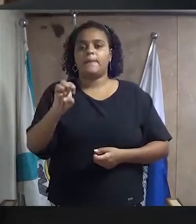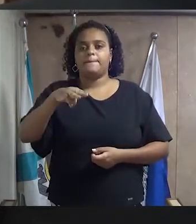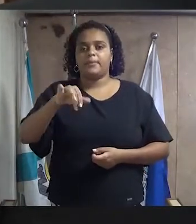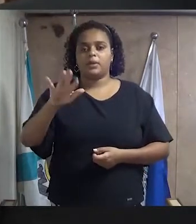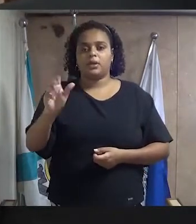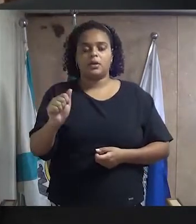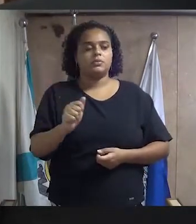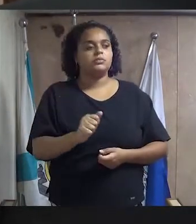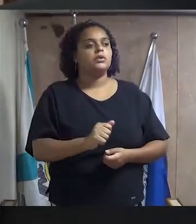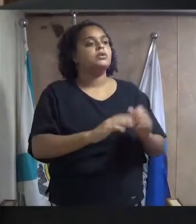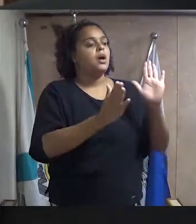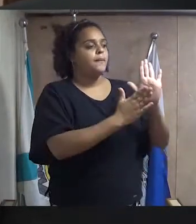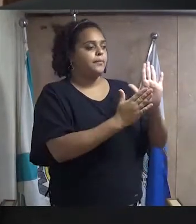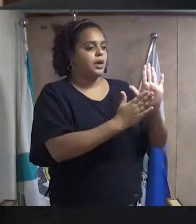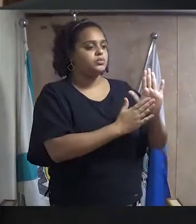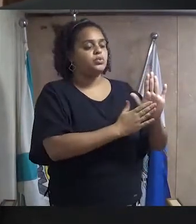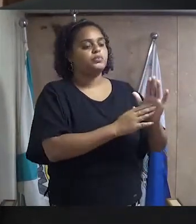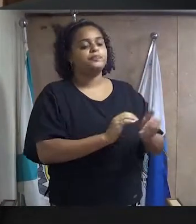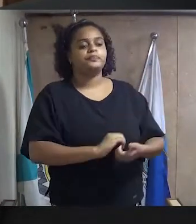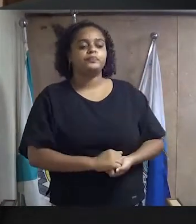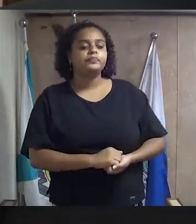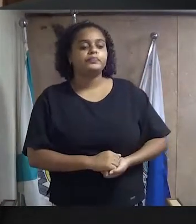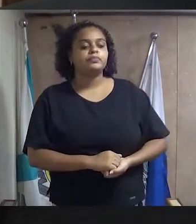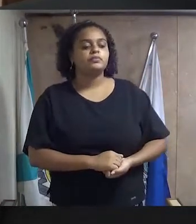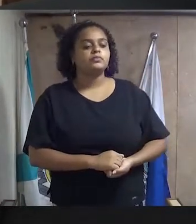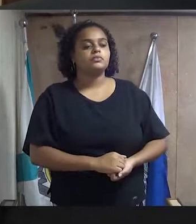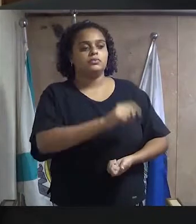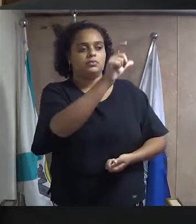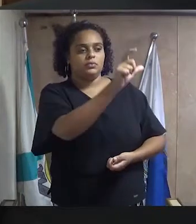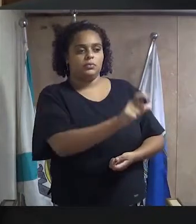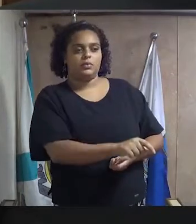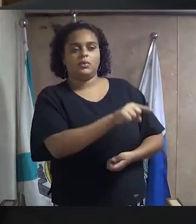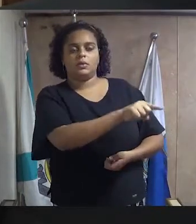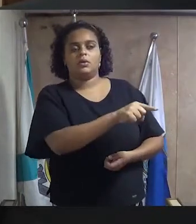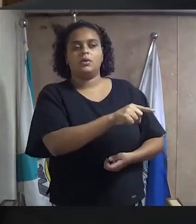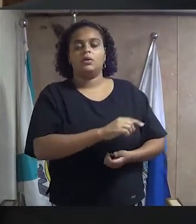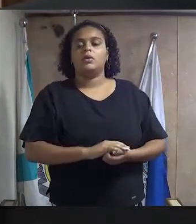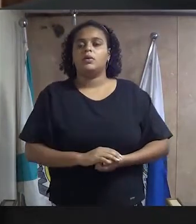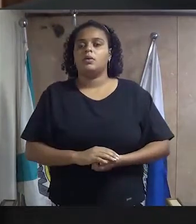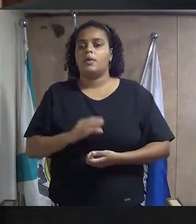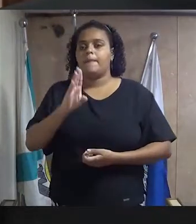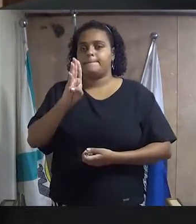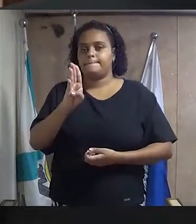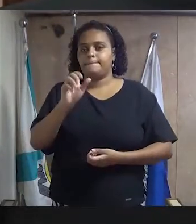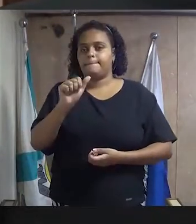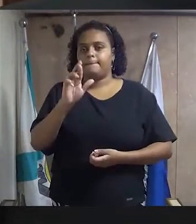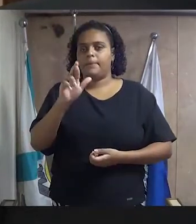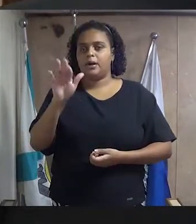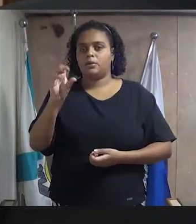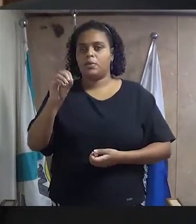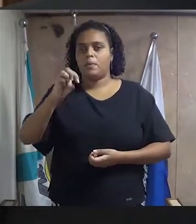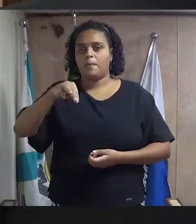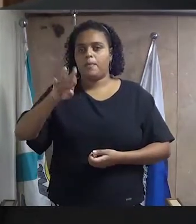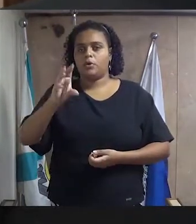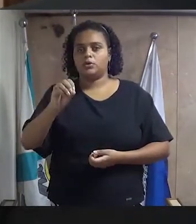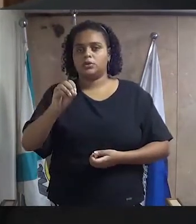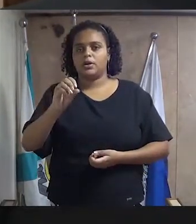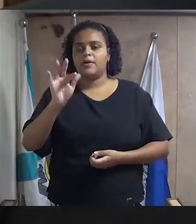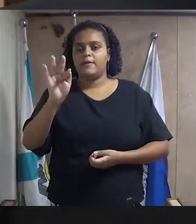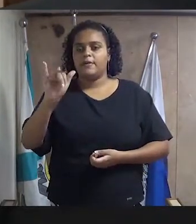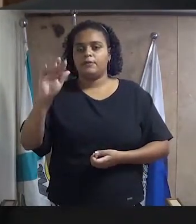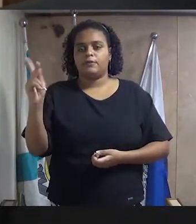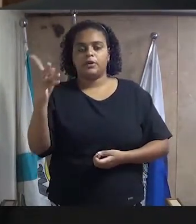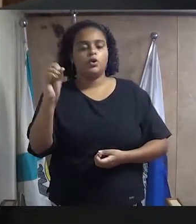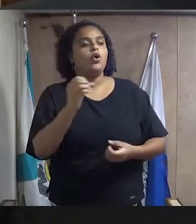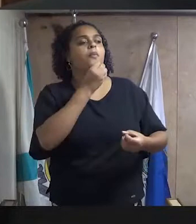Filho, consignando moção de aplausos. O excelentíssimo senhor Albino Barros Mota Filho,